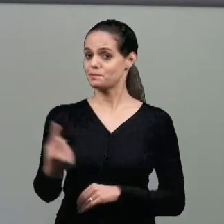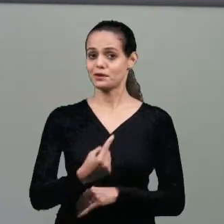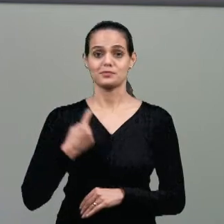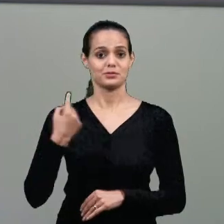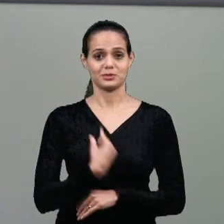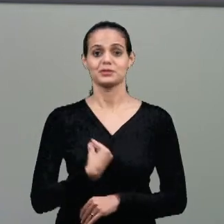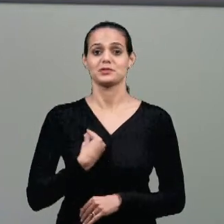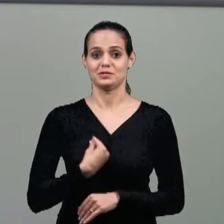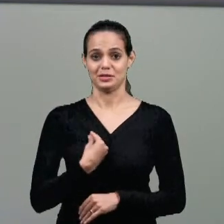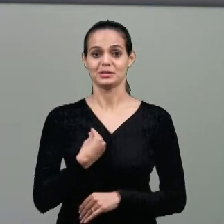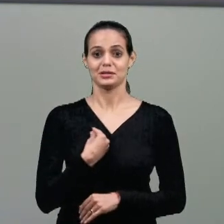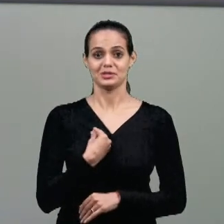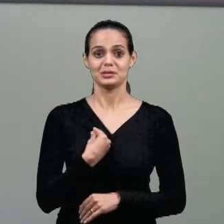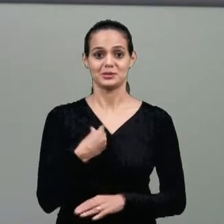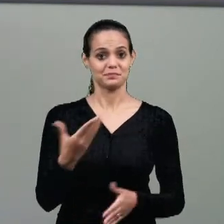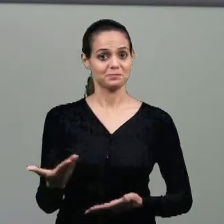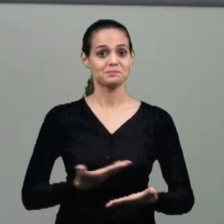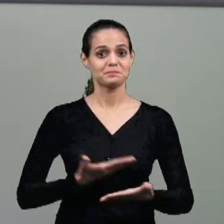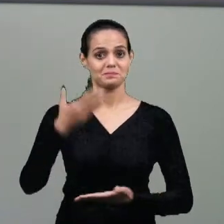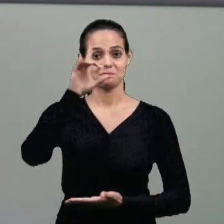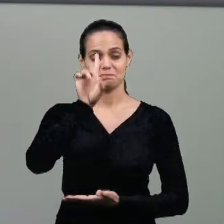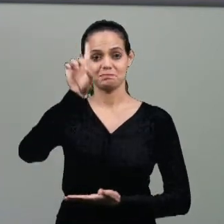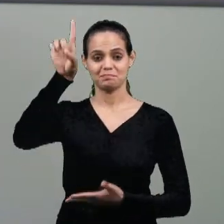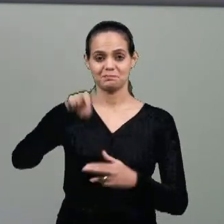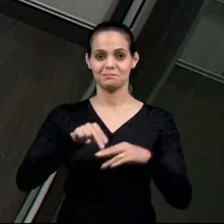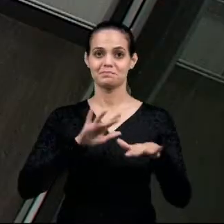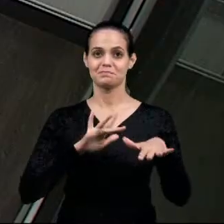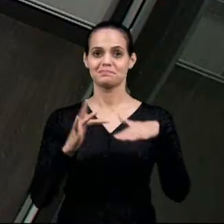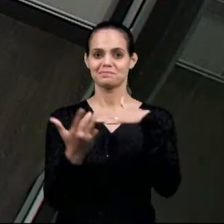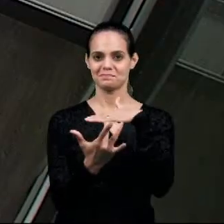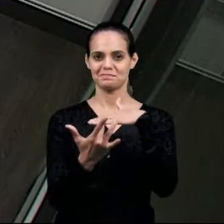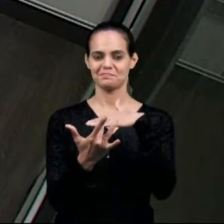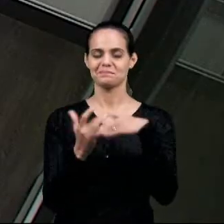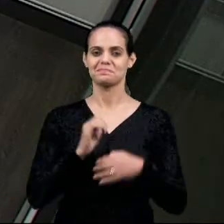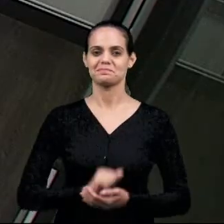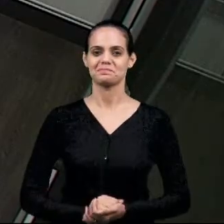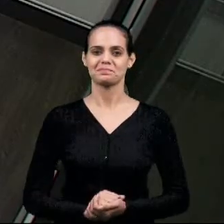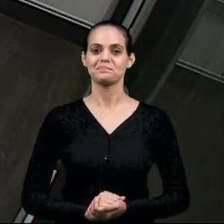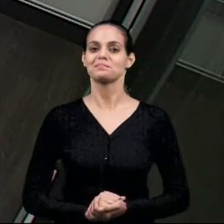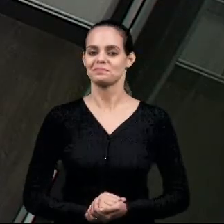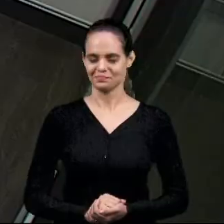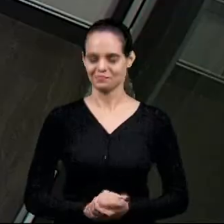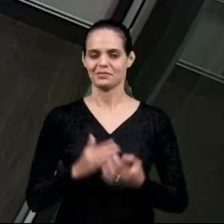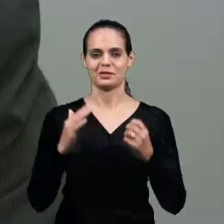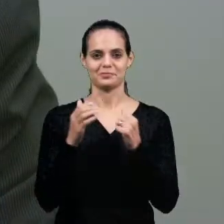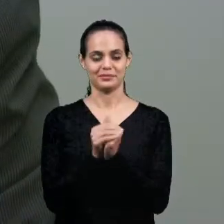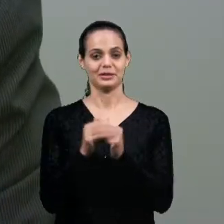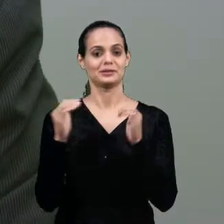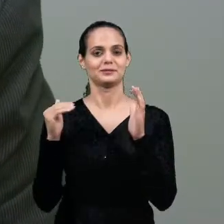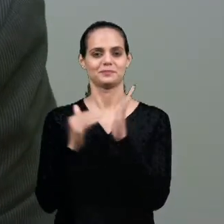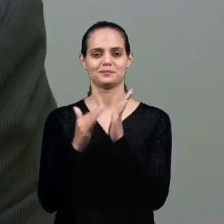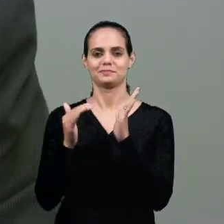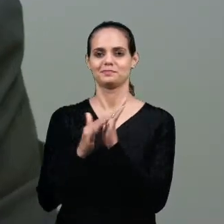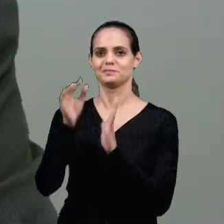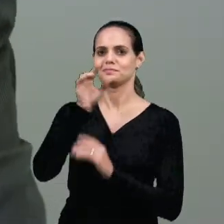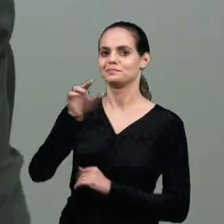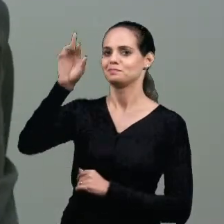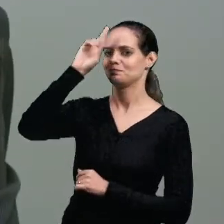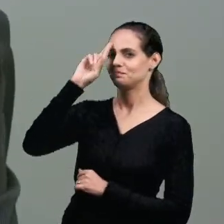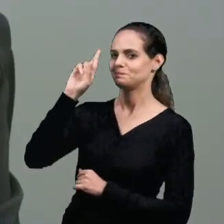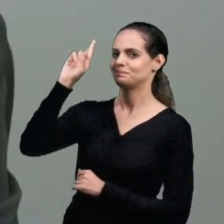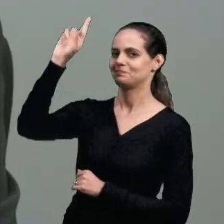Deus, nas nossas plataformas de comunicação. Amém, louvado seja o nome do nosso Senhor Jesus. Nosso querido